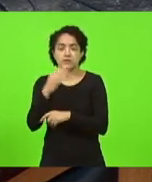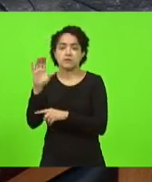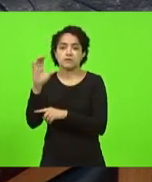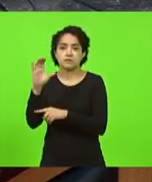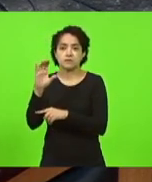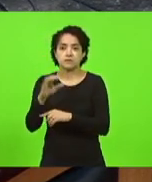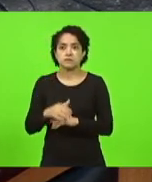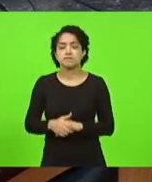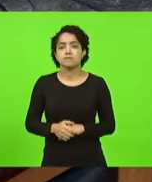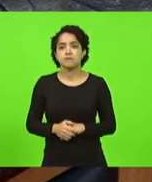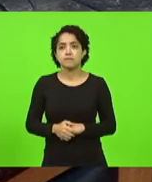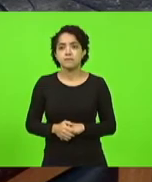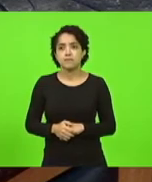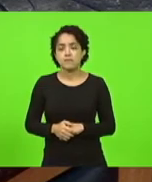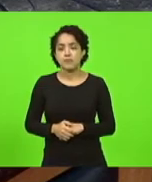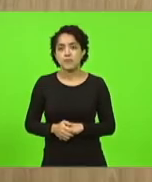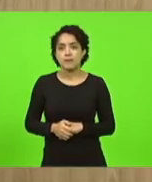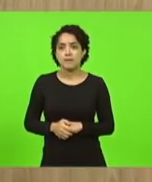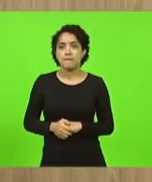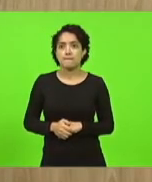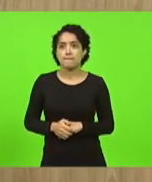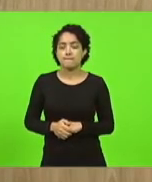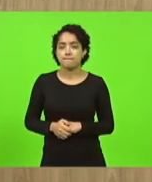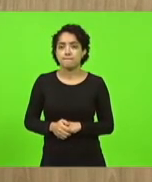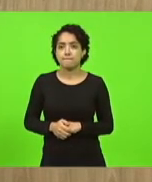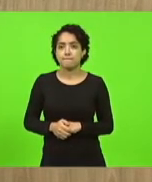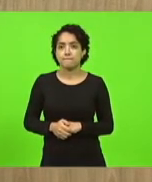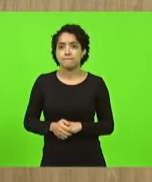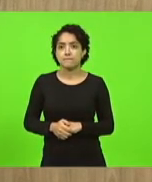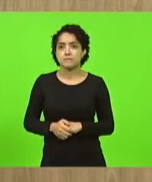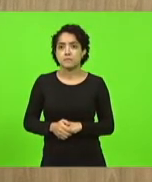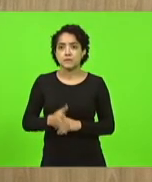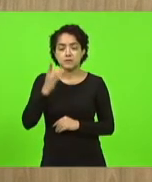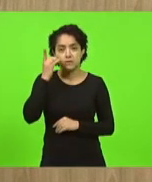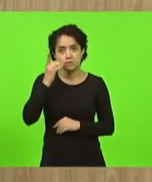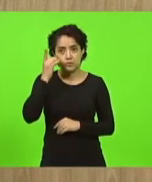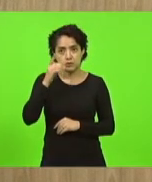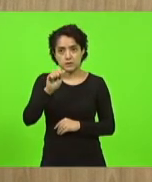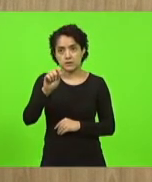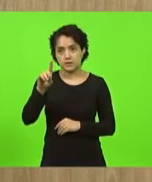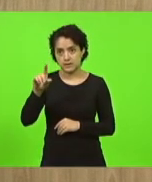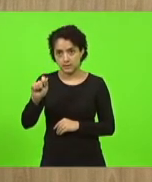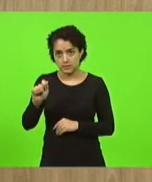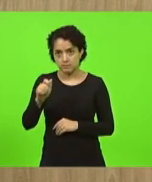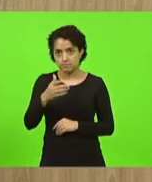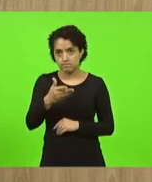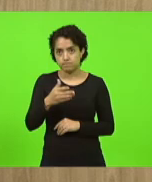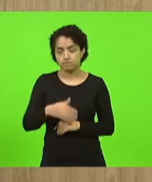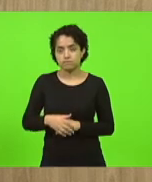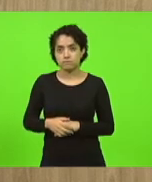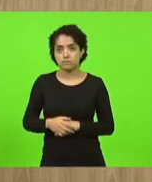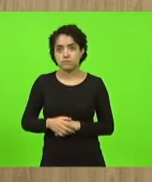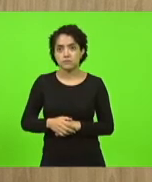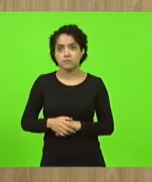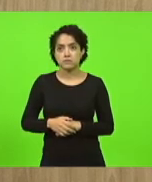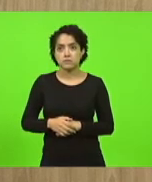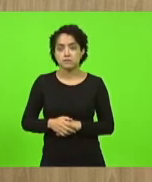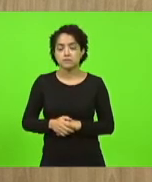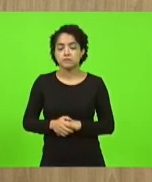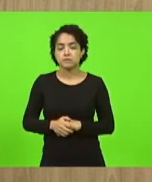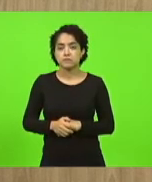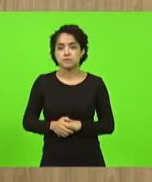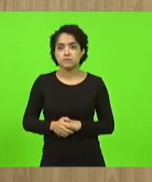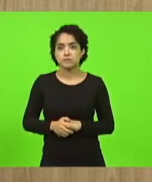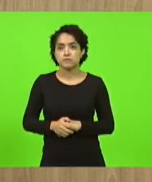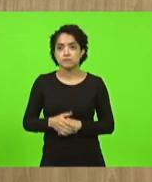Muito obrigado, senhor presidente. Deputada Ada, queria uma parte, por favor, senhor presidente.